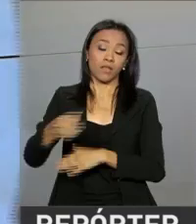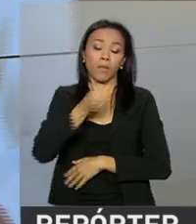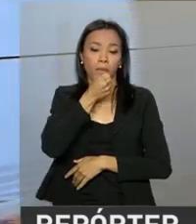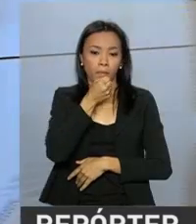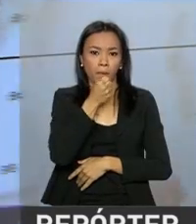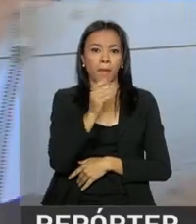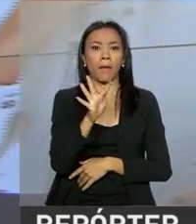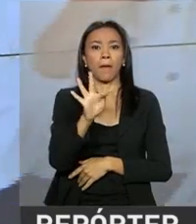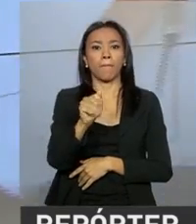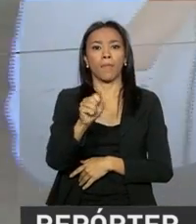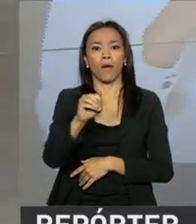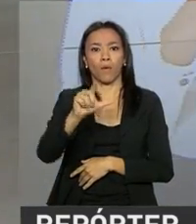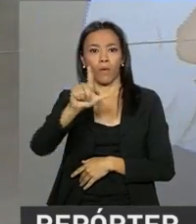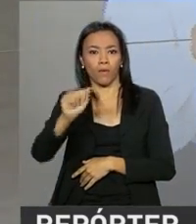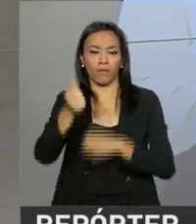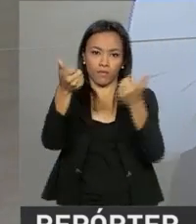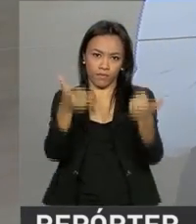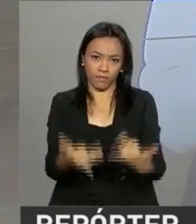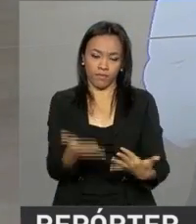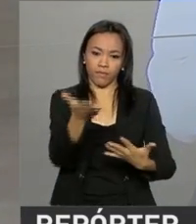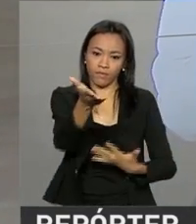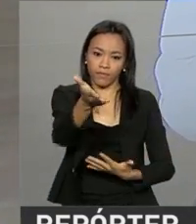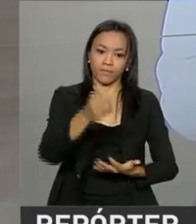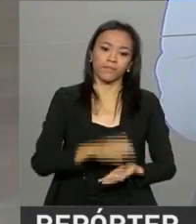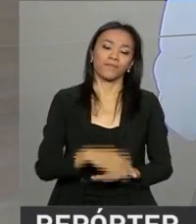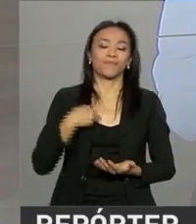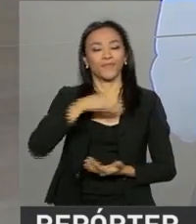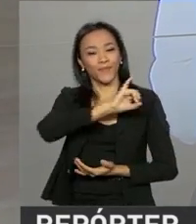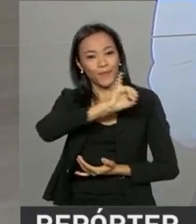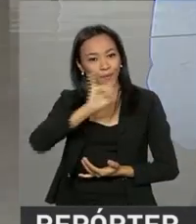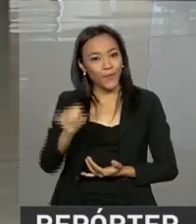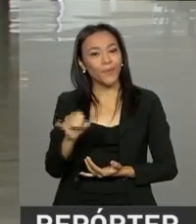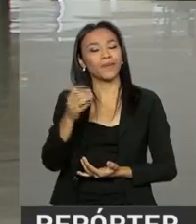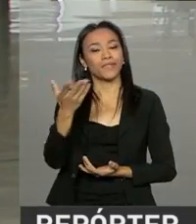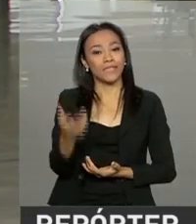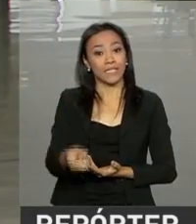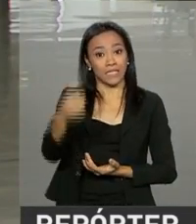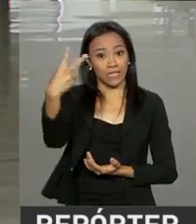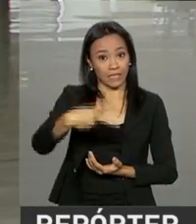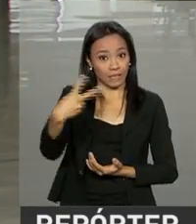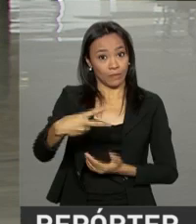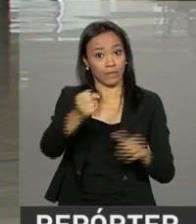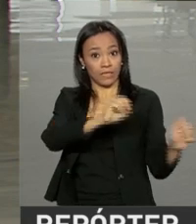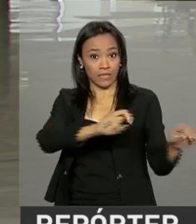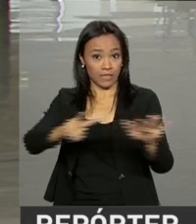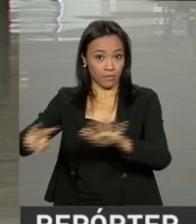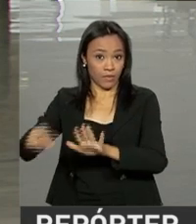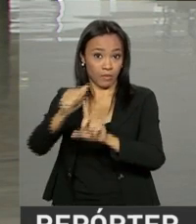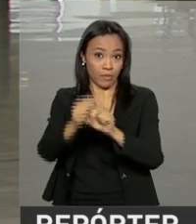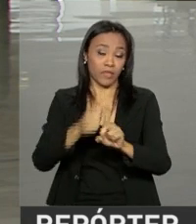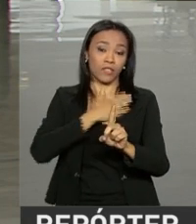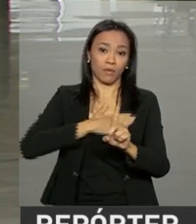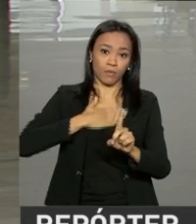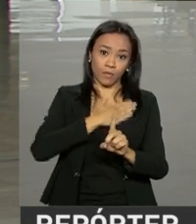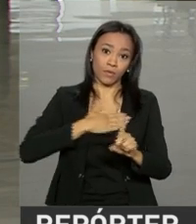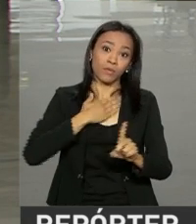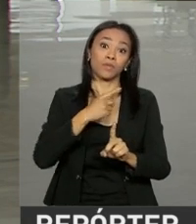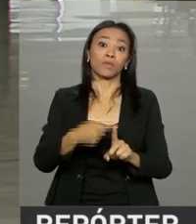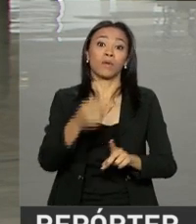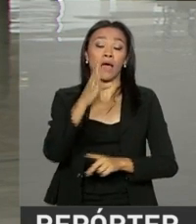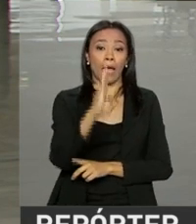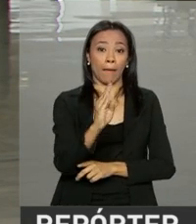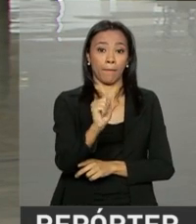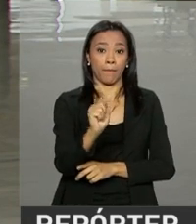detalhes, direto do Palácio do Planalto. Oi, Paola. Oi, Renata. Na segunda semana de agosto, a balança comercial brasileira teve